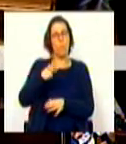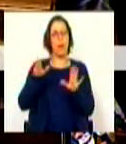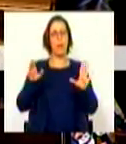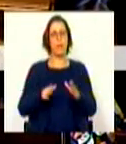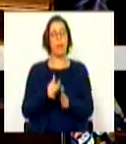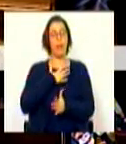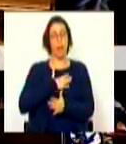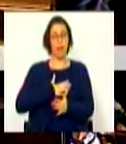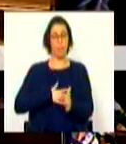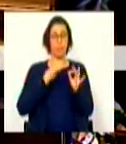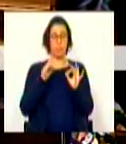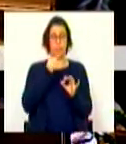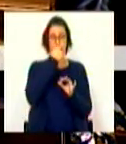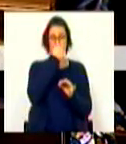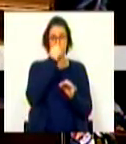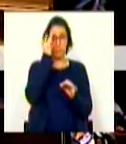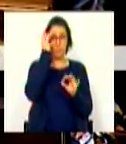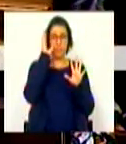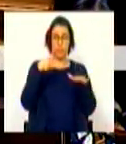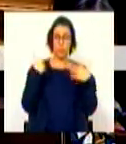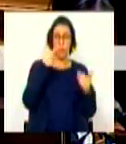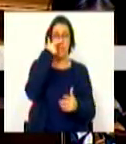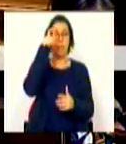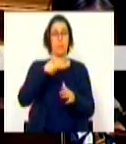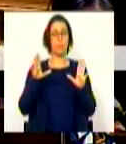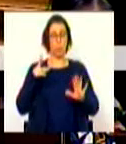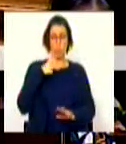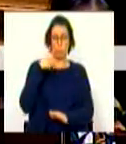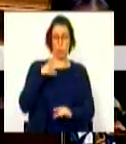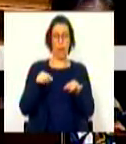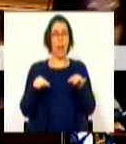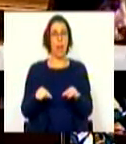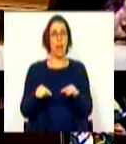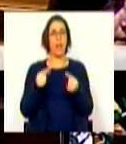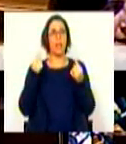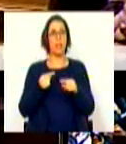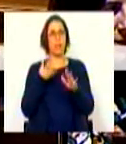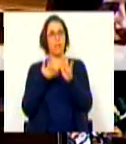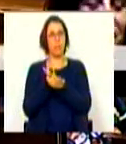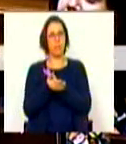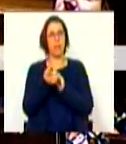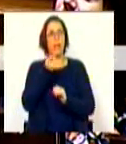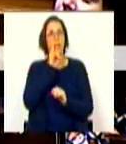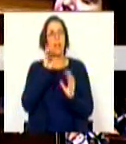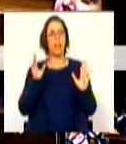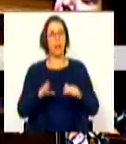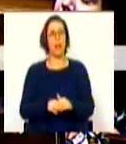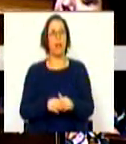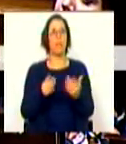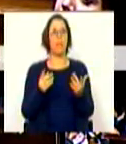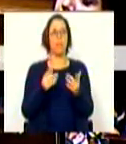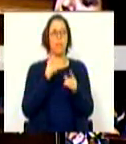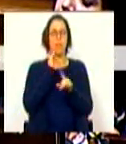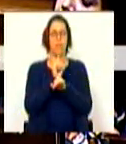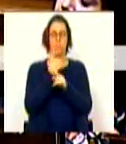e que pretendem que qualquer pessoa que esteja em Portugal, mas que tenha entrado ilegalmente, estando,